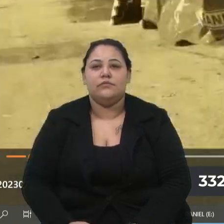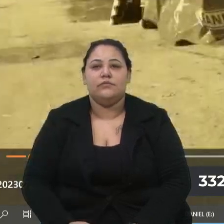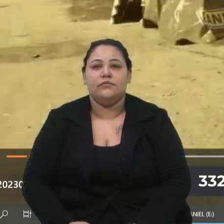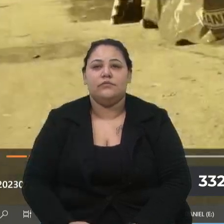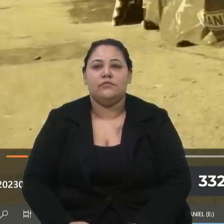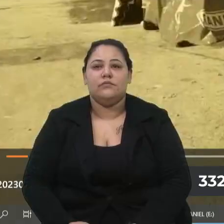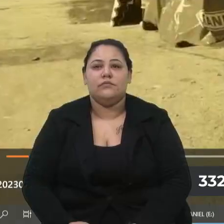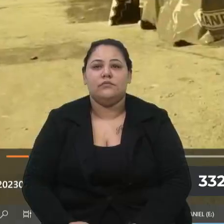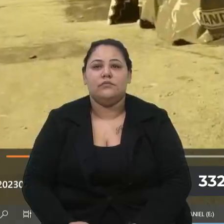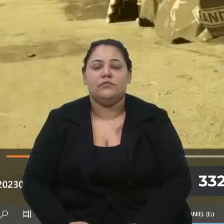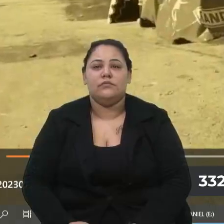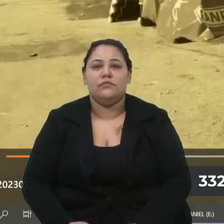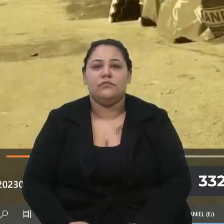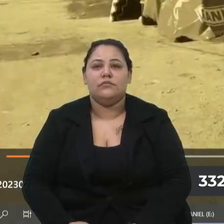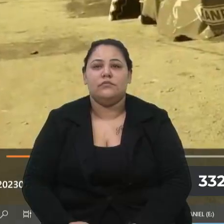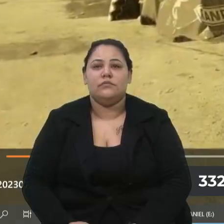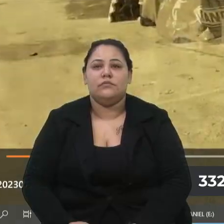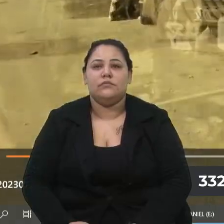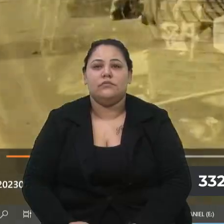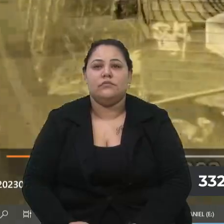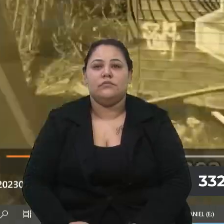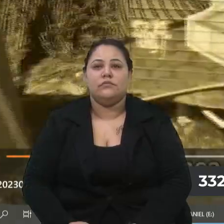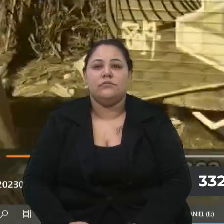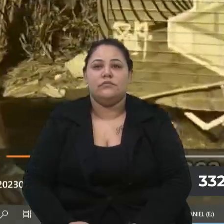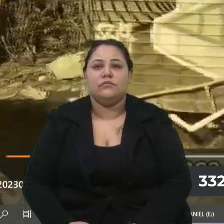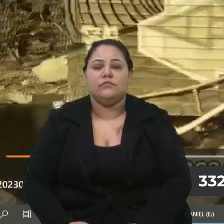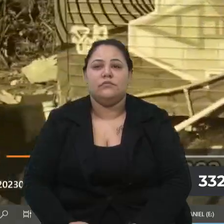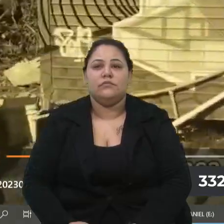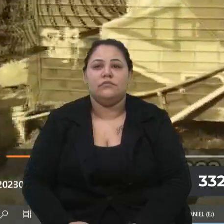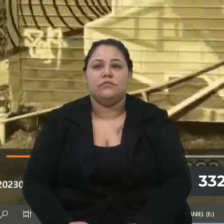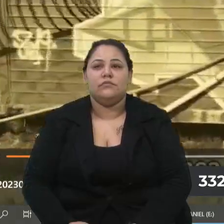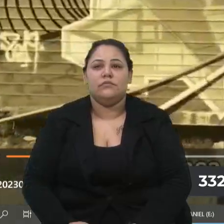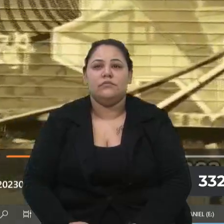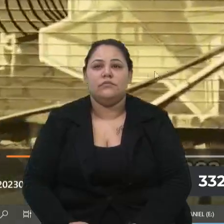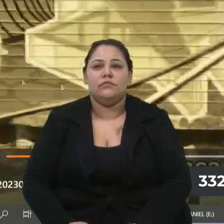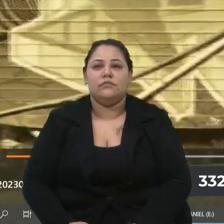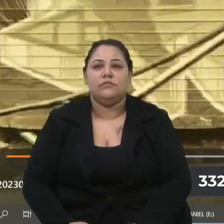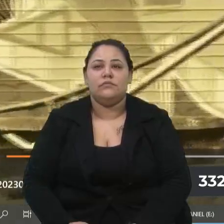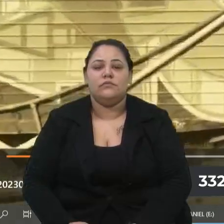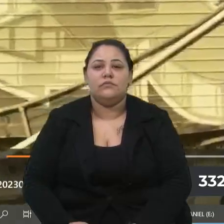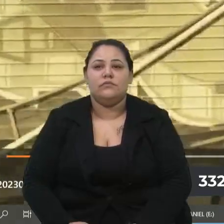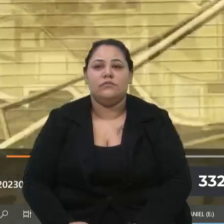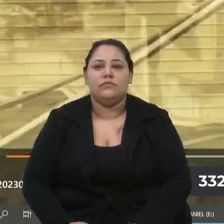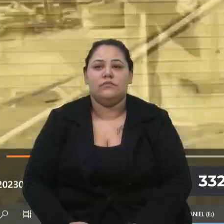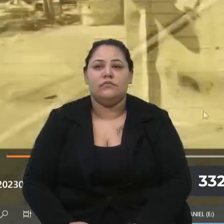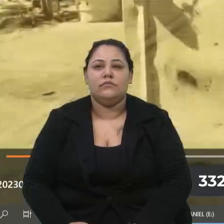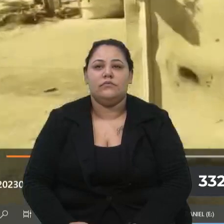Só segura o tempo ali, porque isso aí não está funcionando. Senão vai acabar meu tempo.